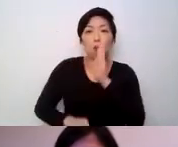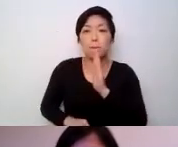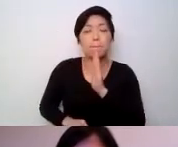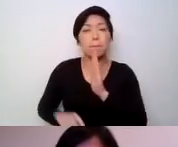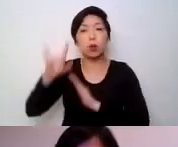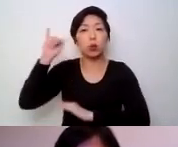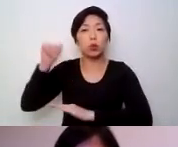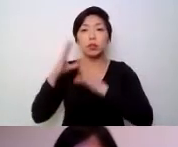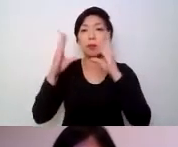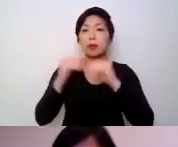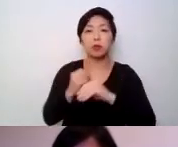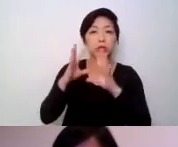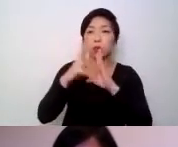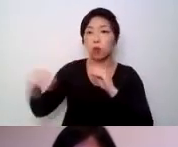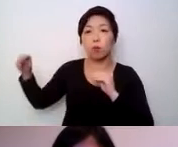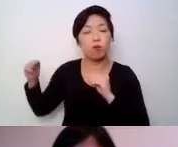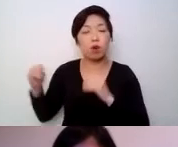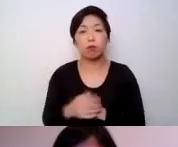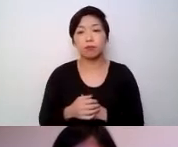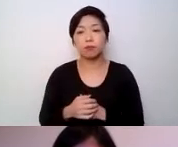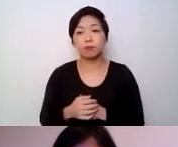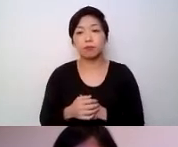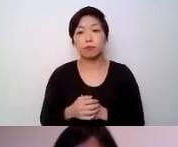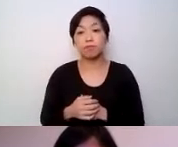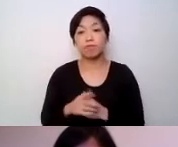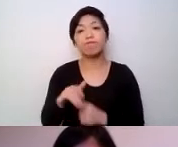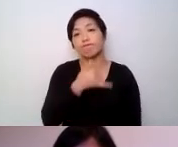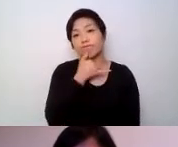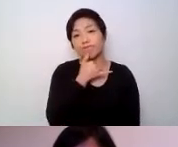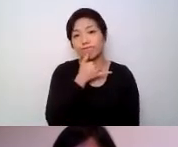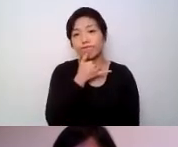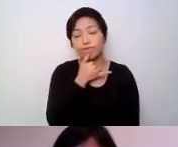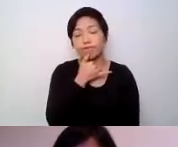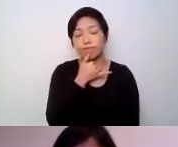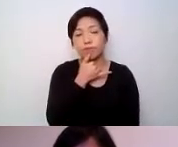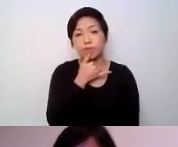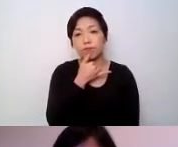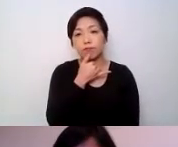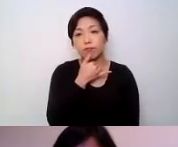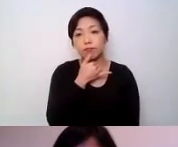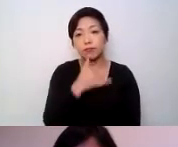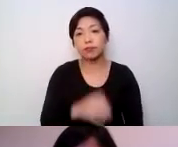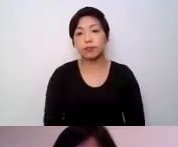cima dos portões é e algo muito triste então esse